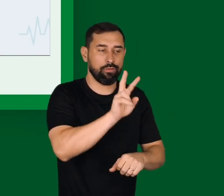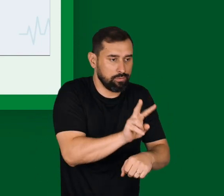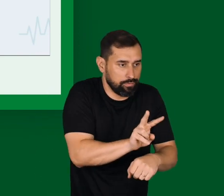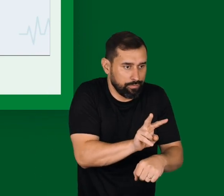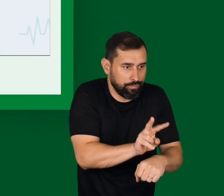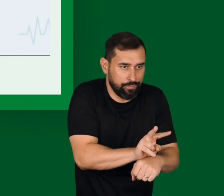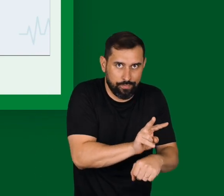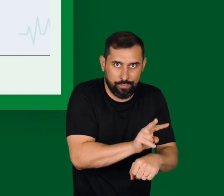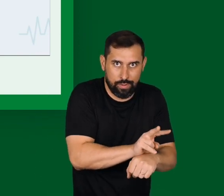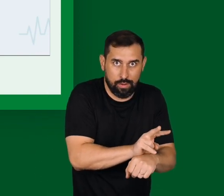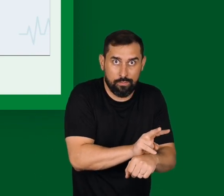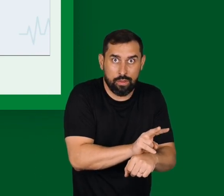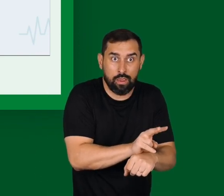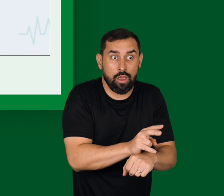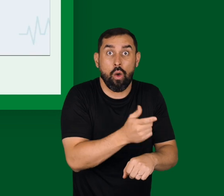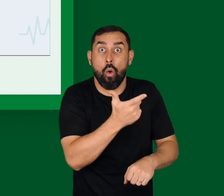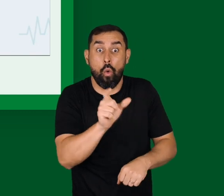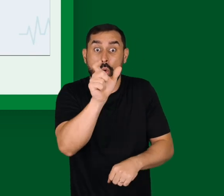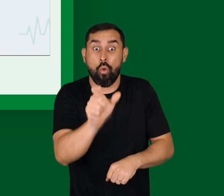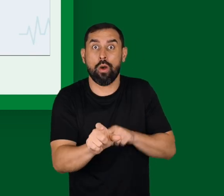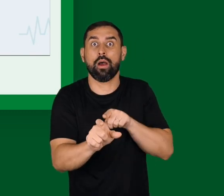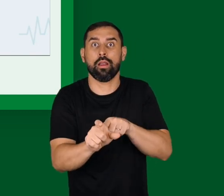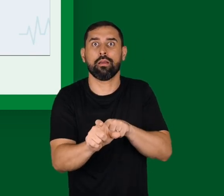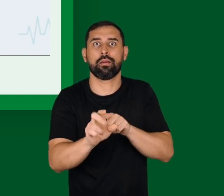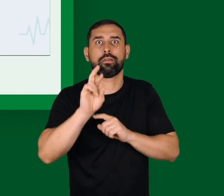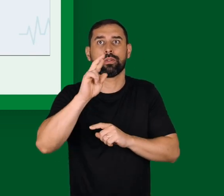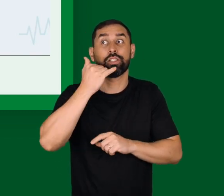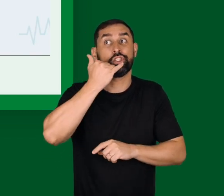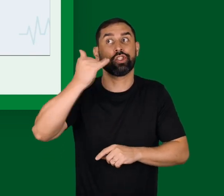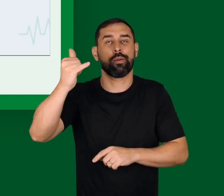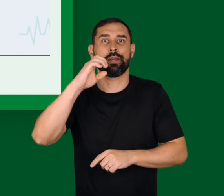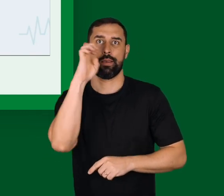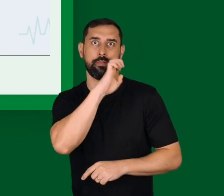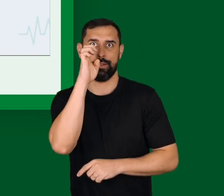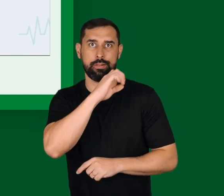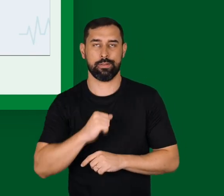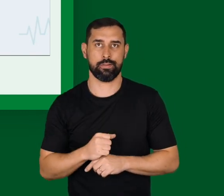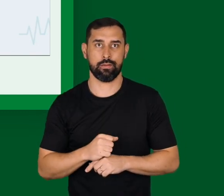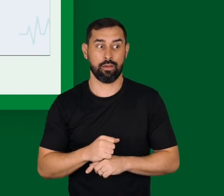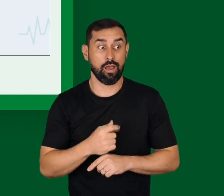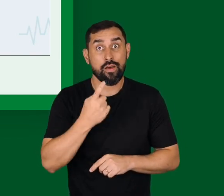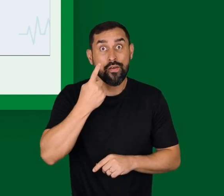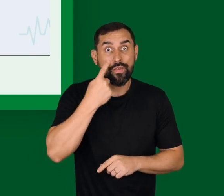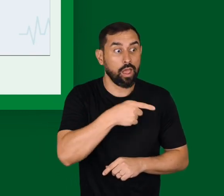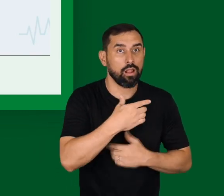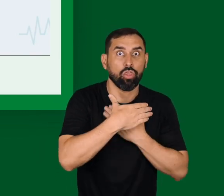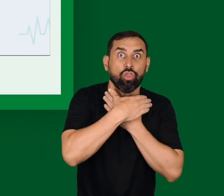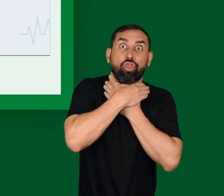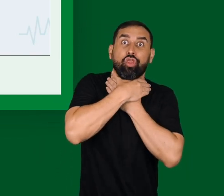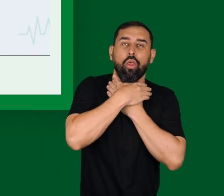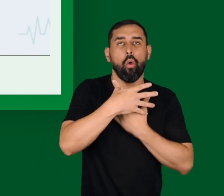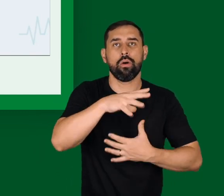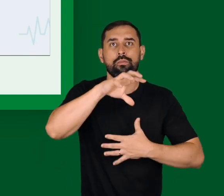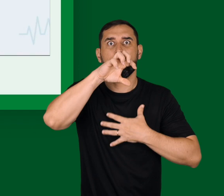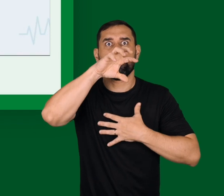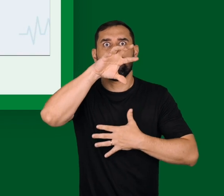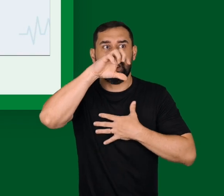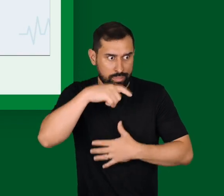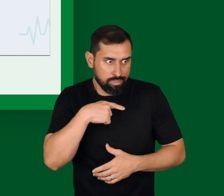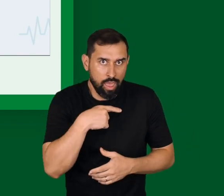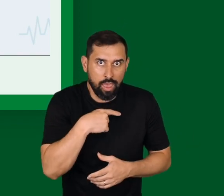alguém responsável por checar a paciente, alguém que vai chamar o socorro, vai ali observar se a criança